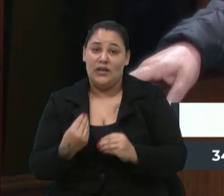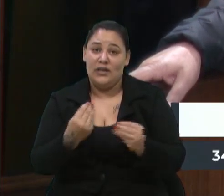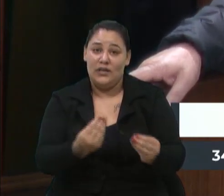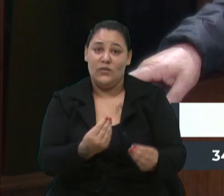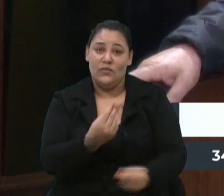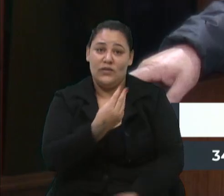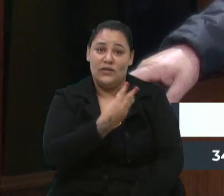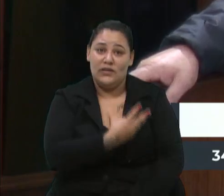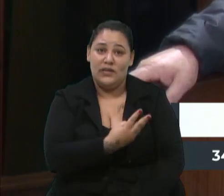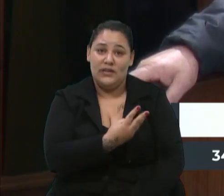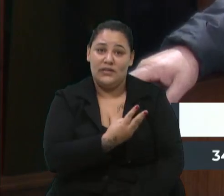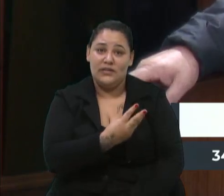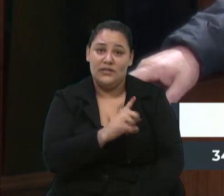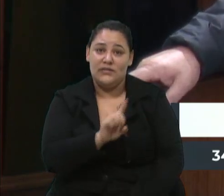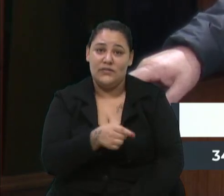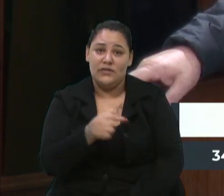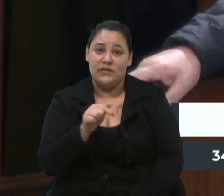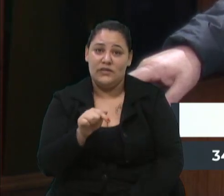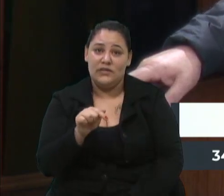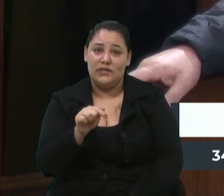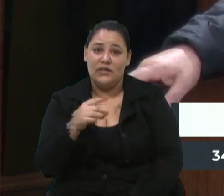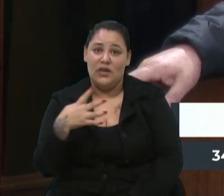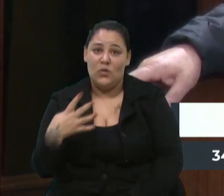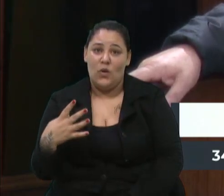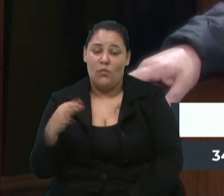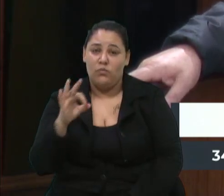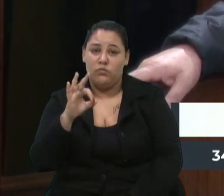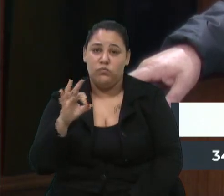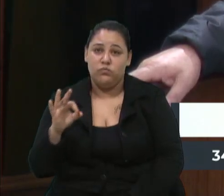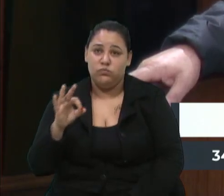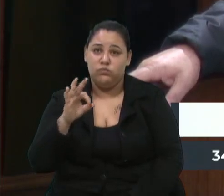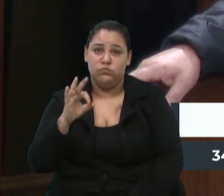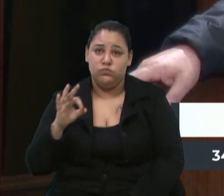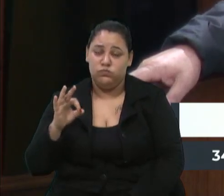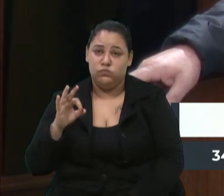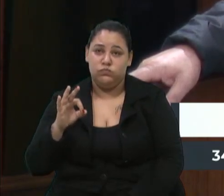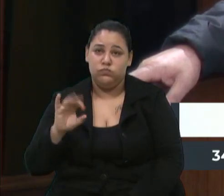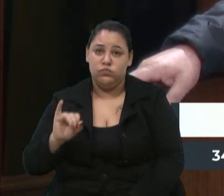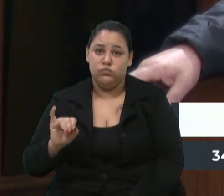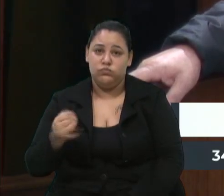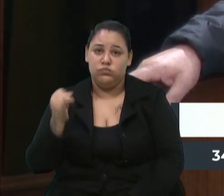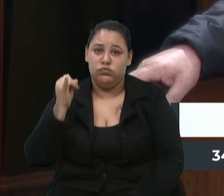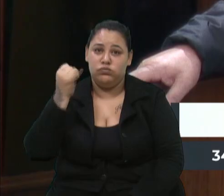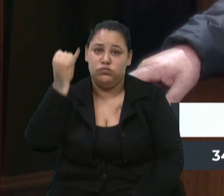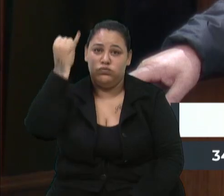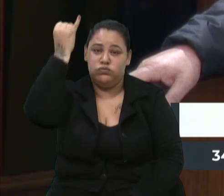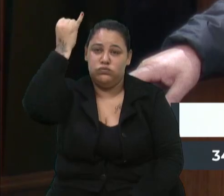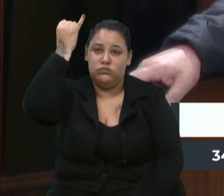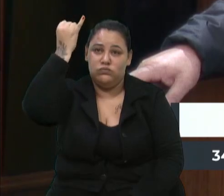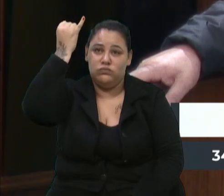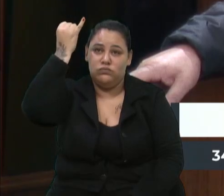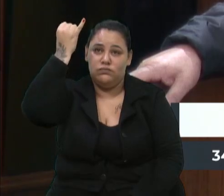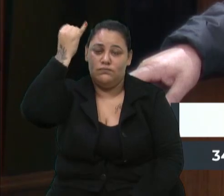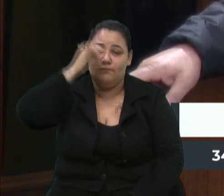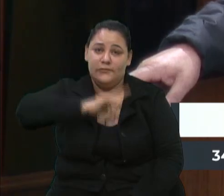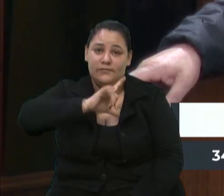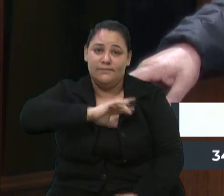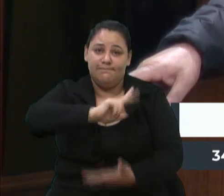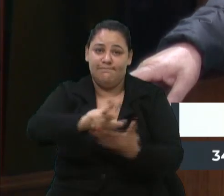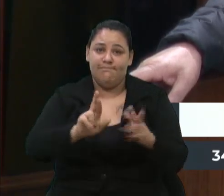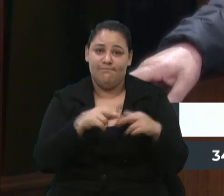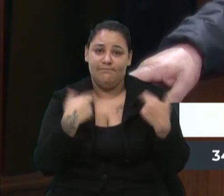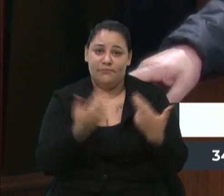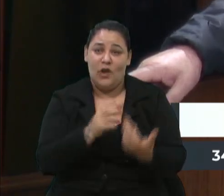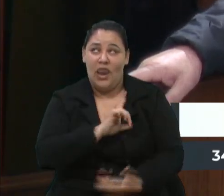inflação, quando o sindicato conseguiu, depois de várias manifestações, depois de várias reuniões lá no TRT, se não